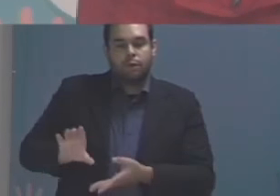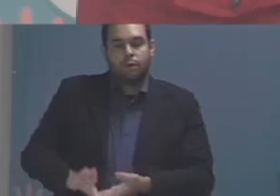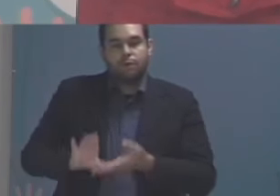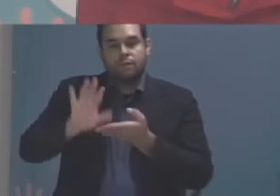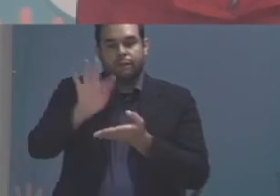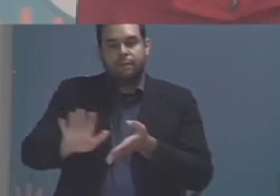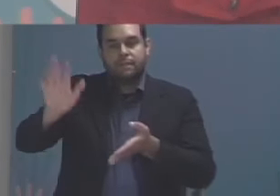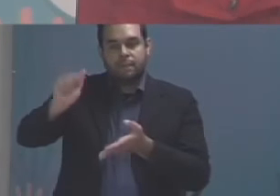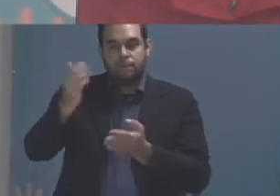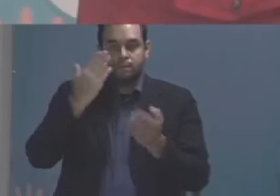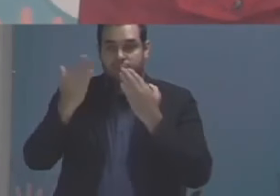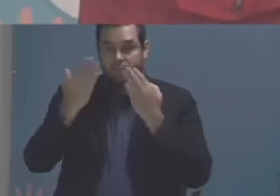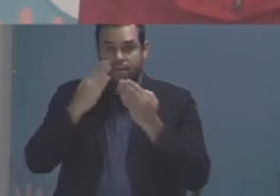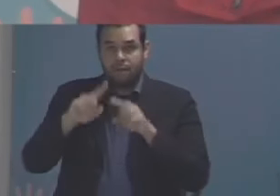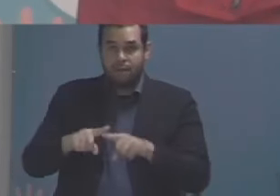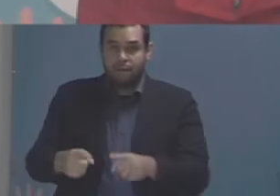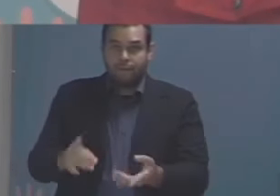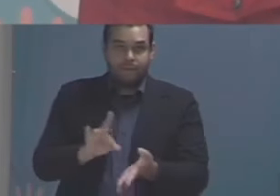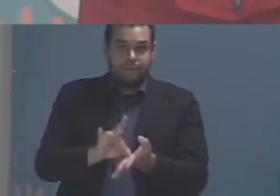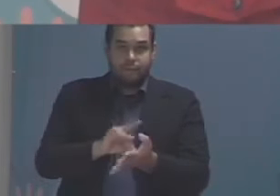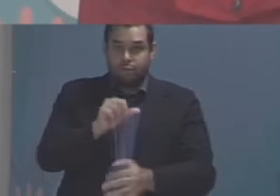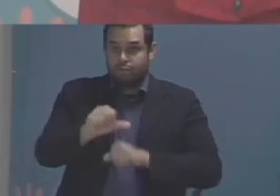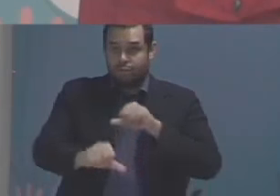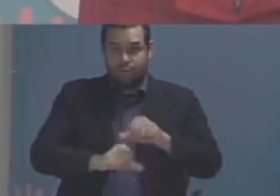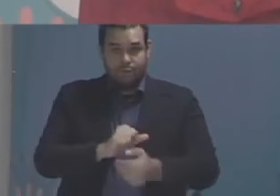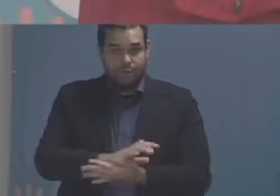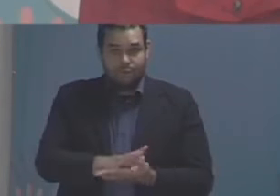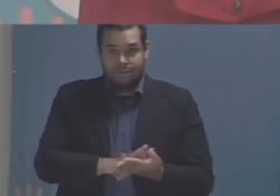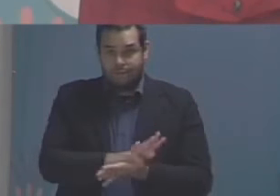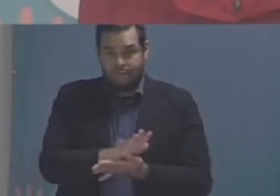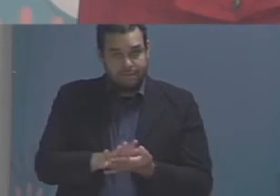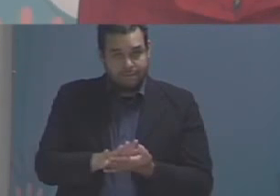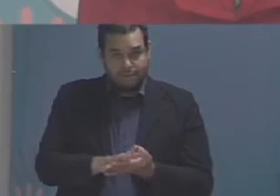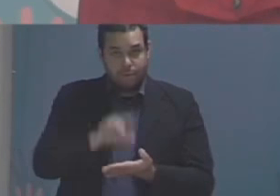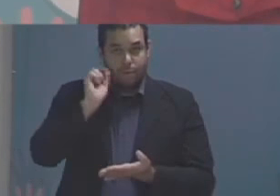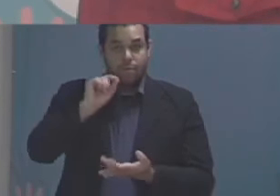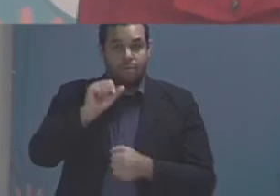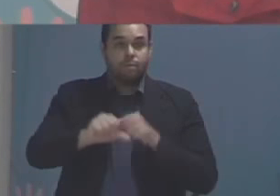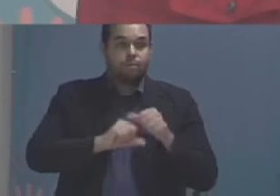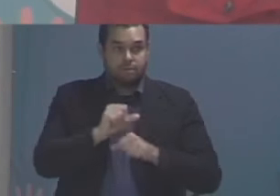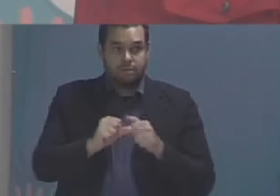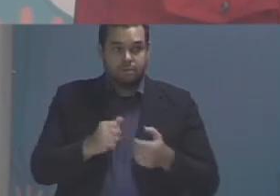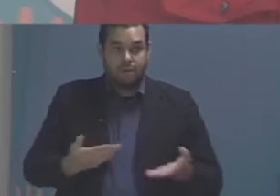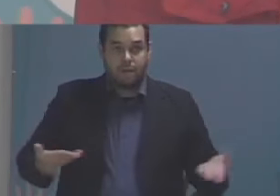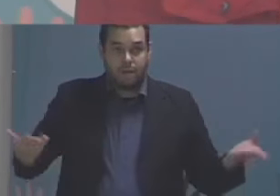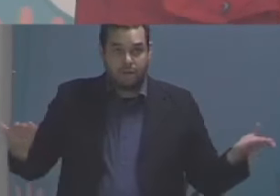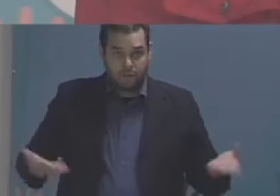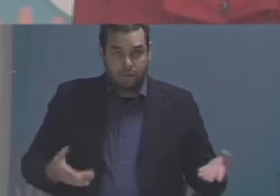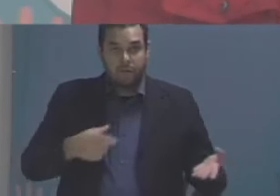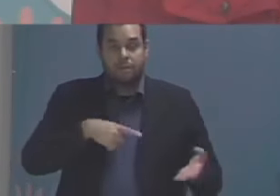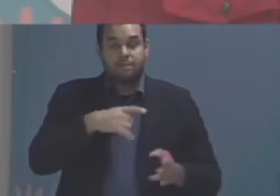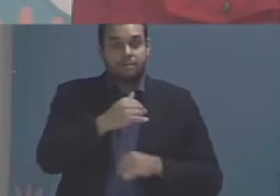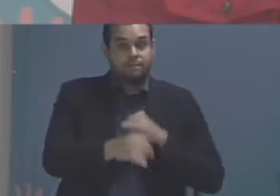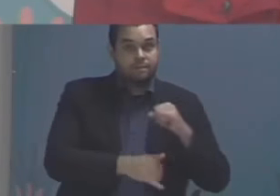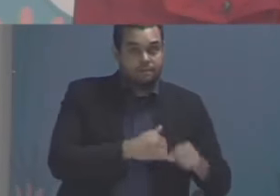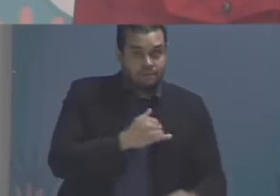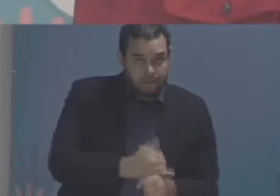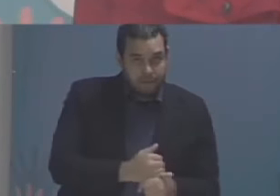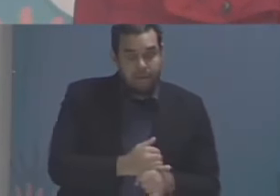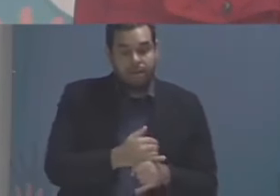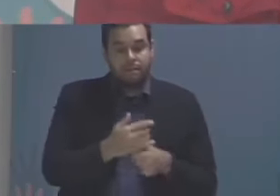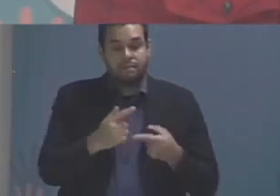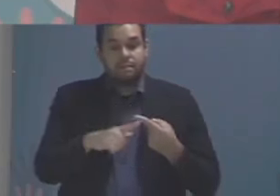de Psicologia. Então, na verdade, nada mudou. O que mudou foi que nós agora temos a internet, que agora nós